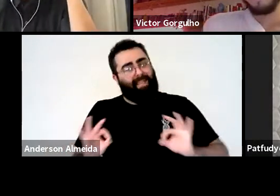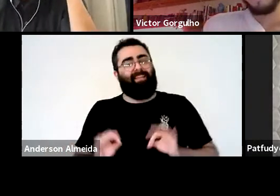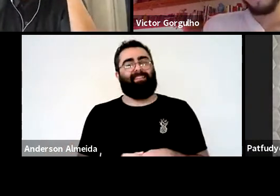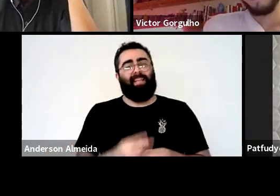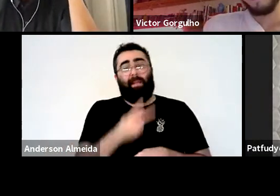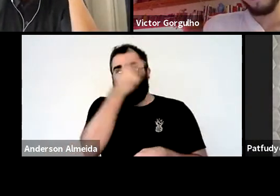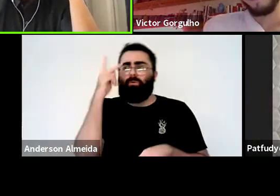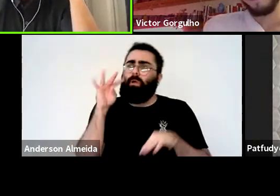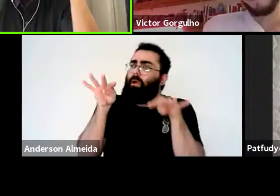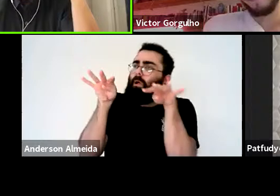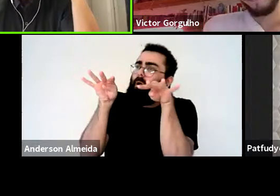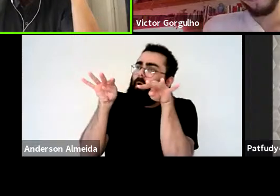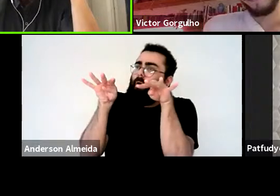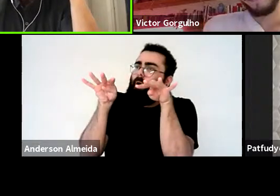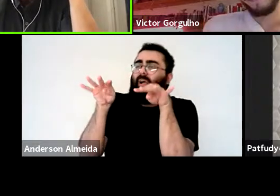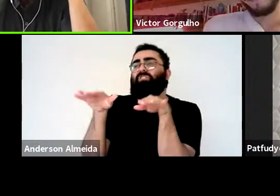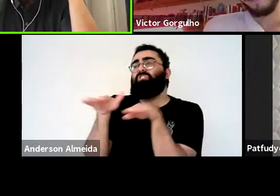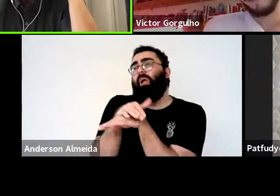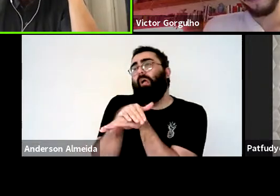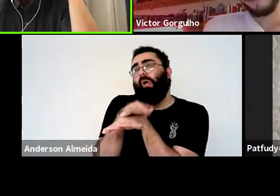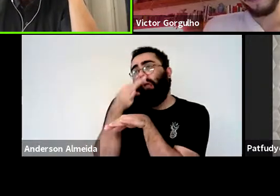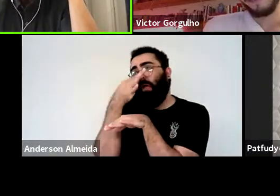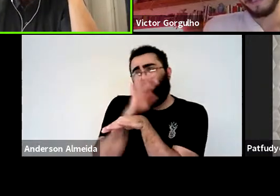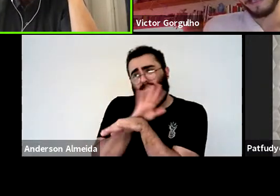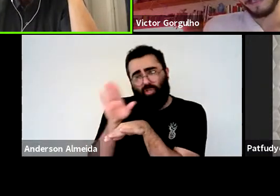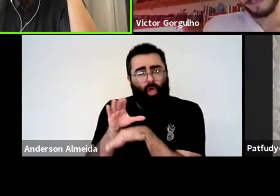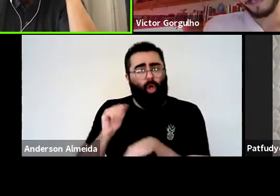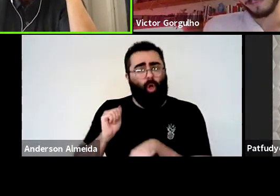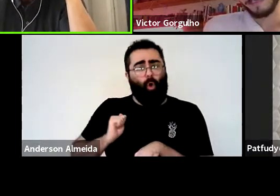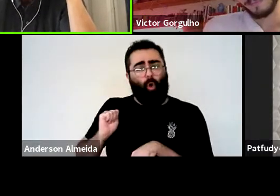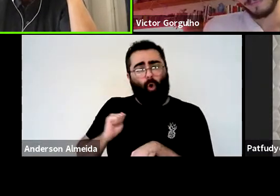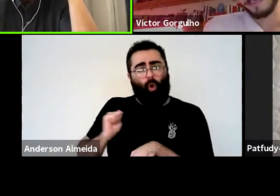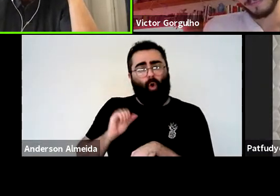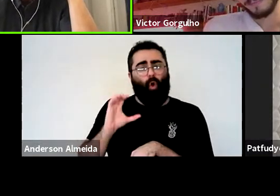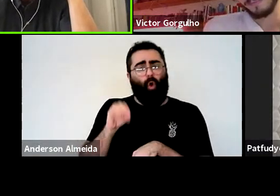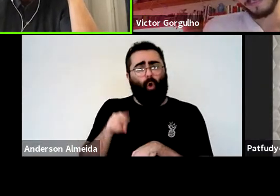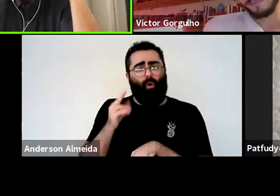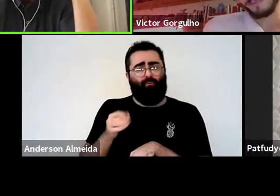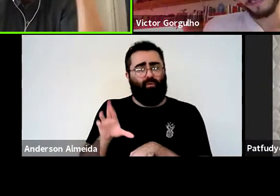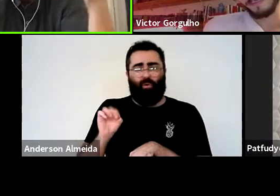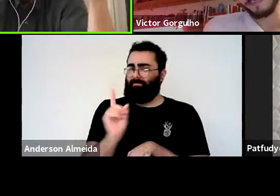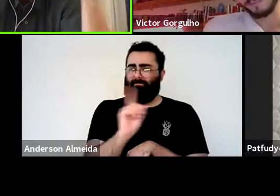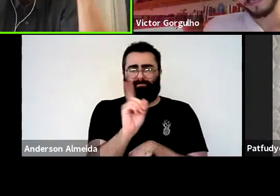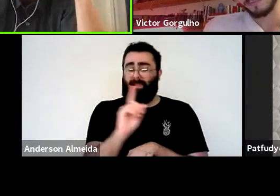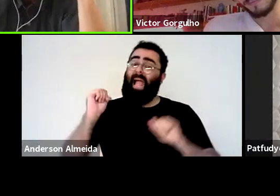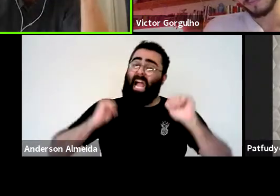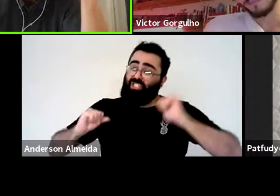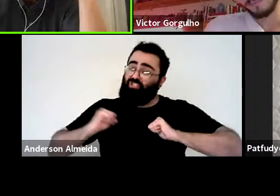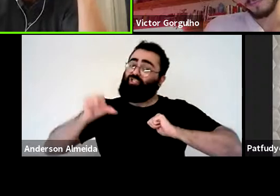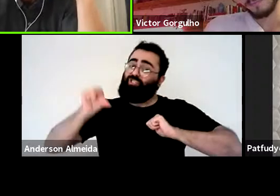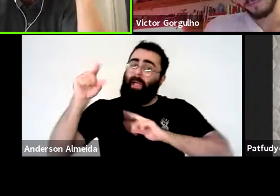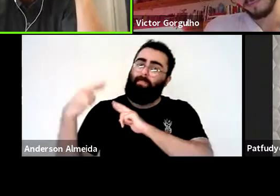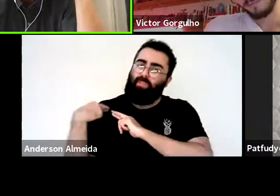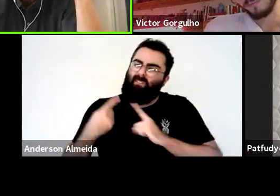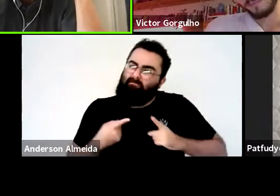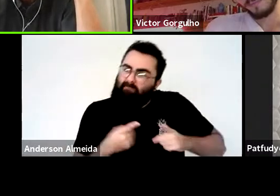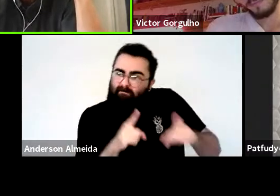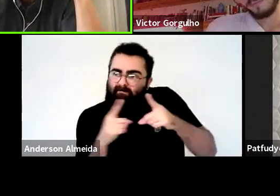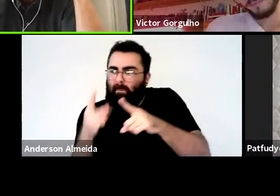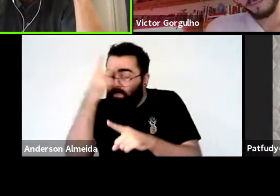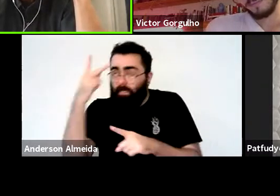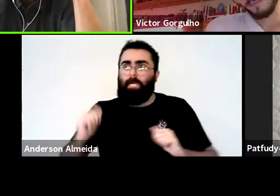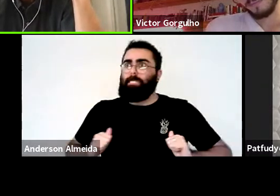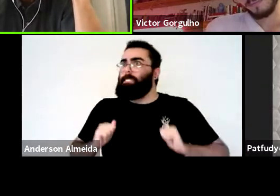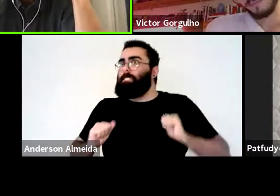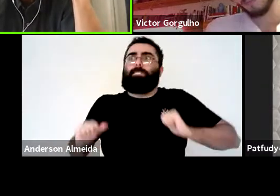Vamos ficar ali para ver o que acontece, porque é uma coisa interessante criar esse desconforto. E por que esse desconforto? Então, eu queria dizer isso. E outra coisa que eu fico pensando, me dá